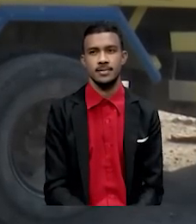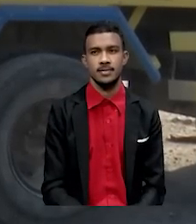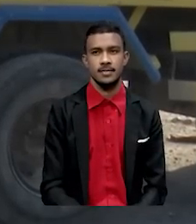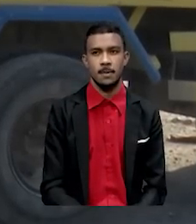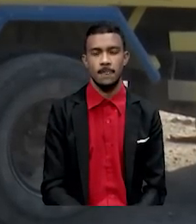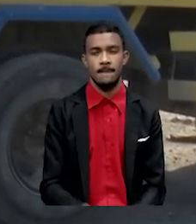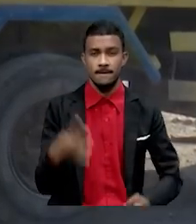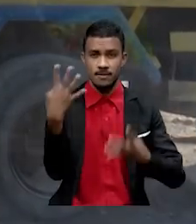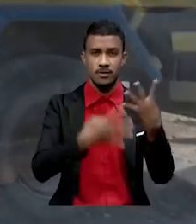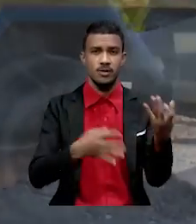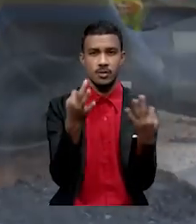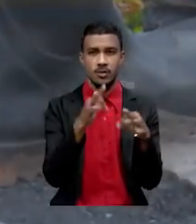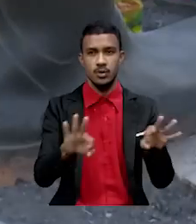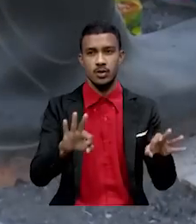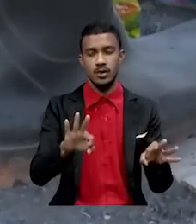Foi no outro dia,